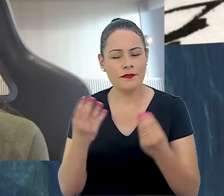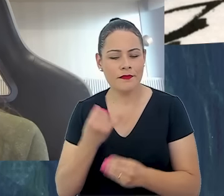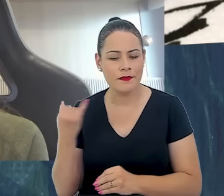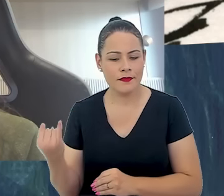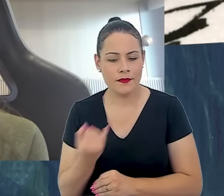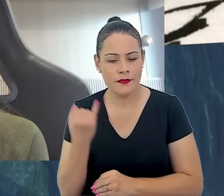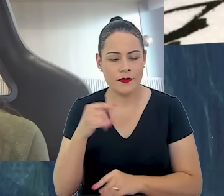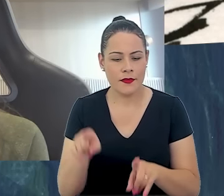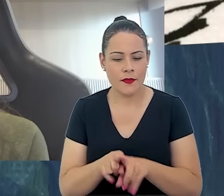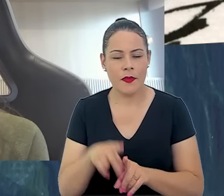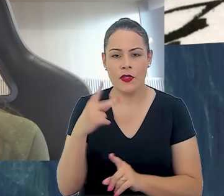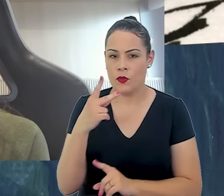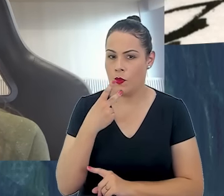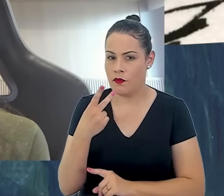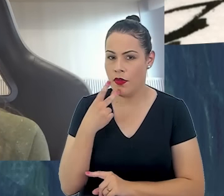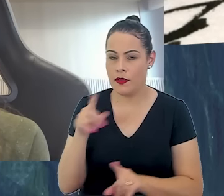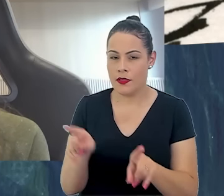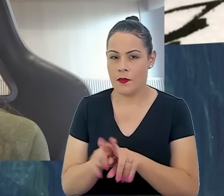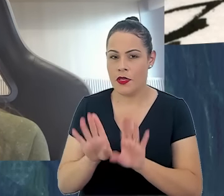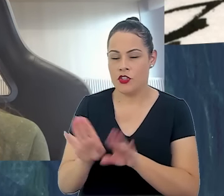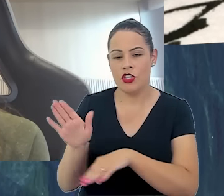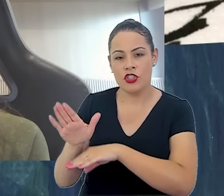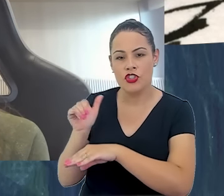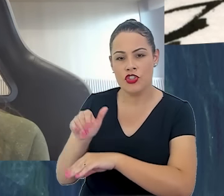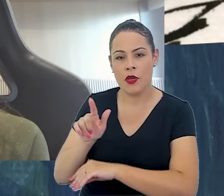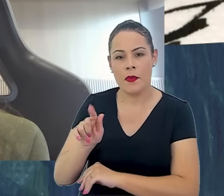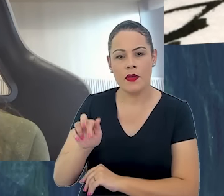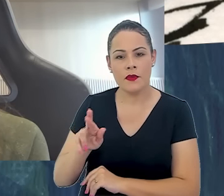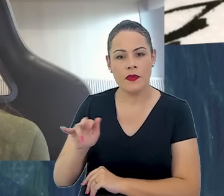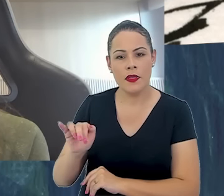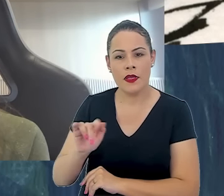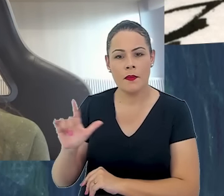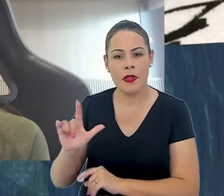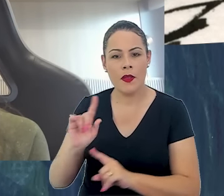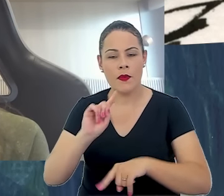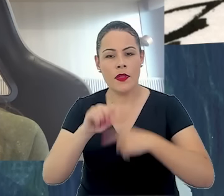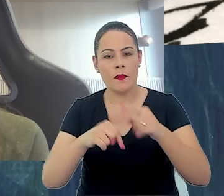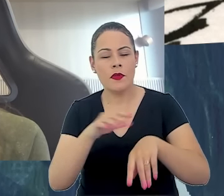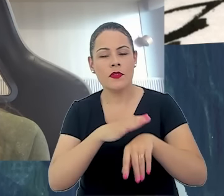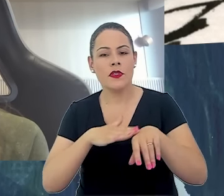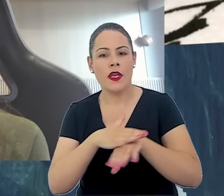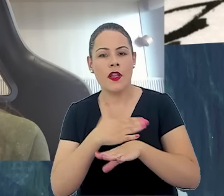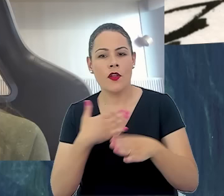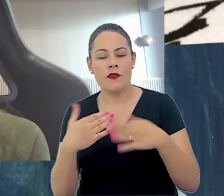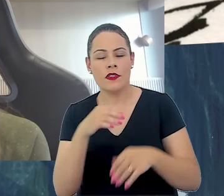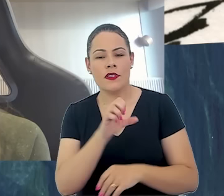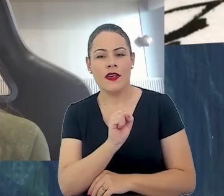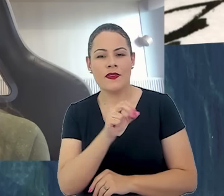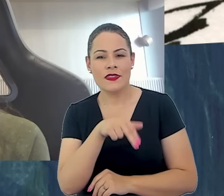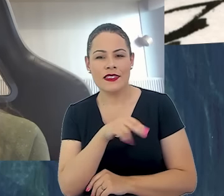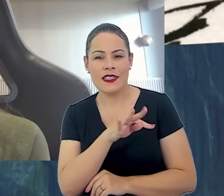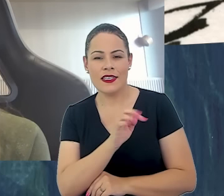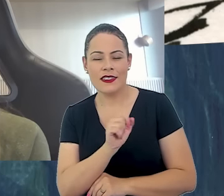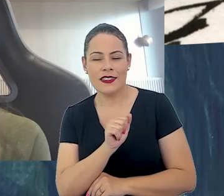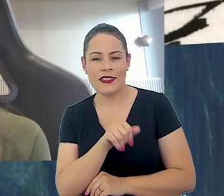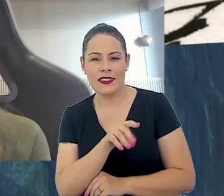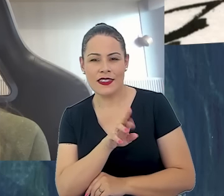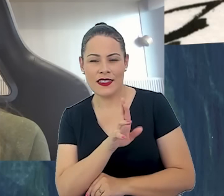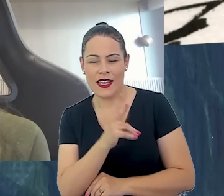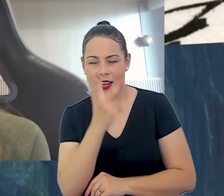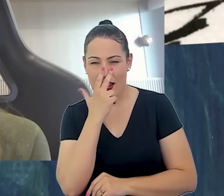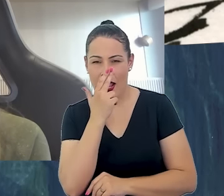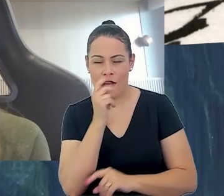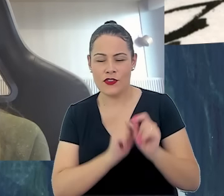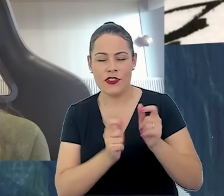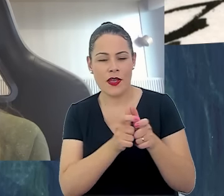muito importante, e eu já passando para o Gabriel, depois eu quero falar também do Santander, que hoje eu acho que